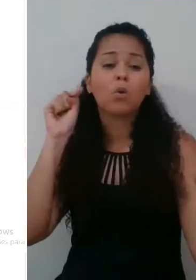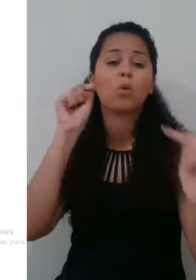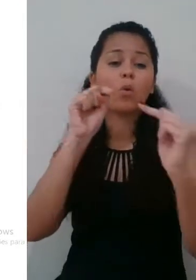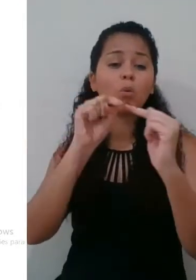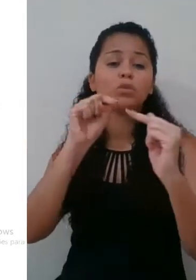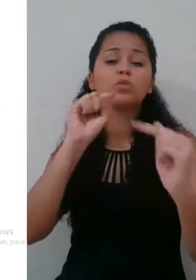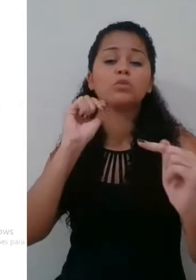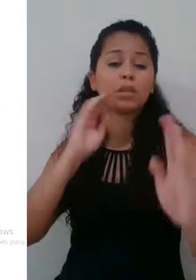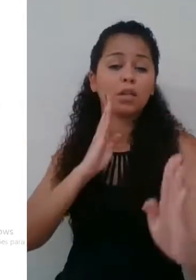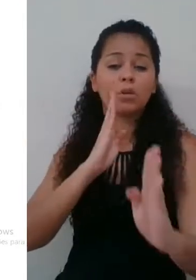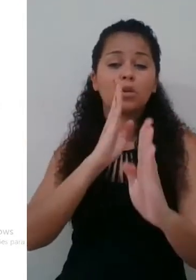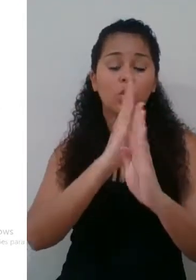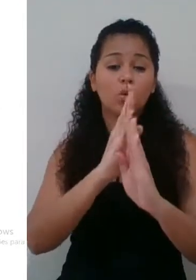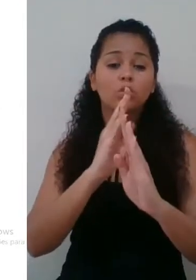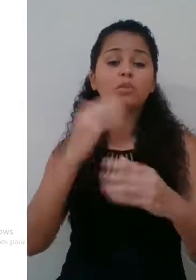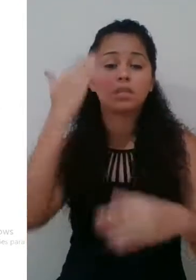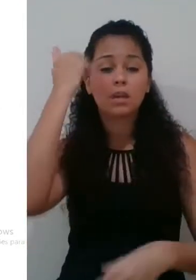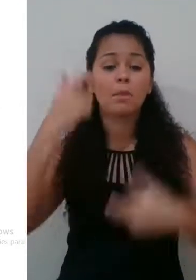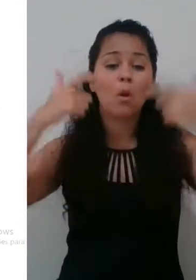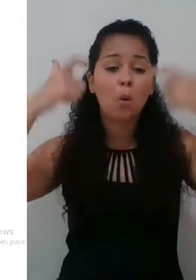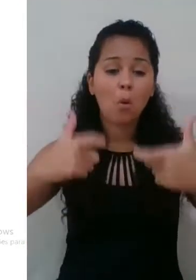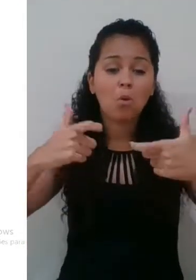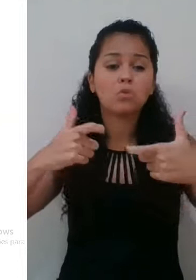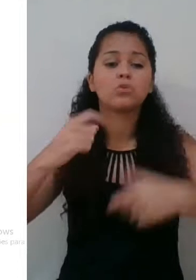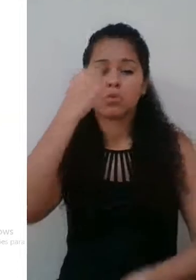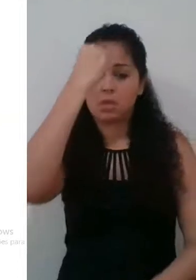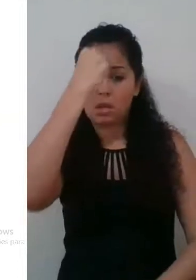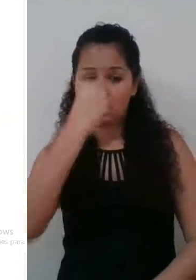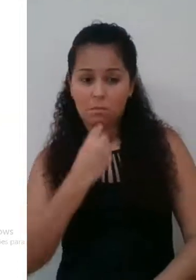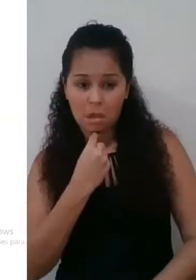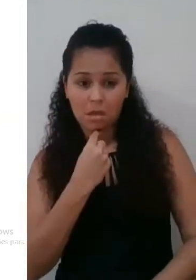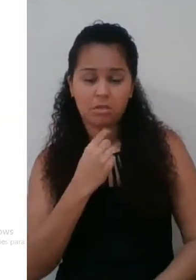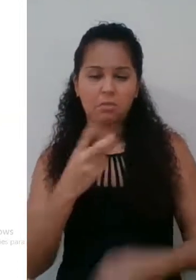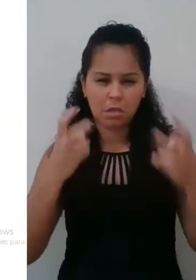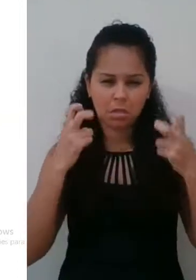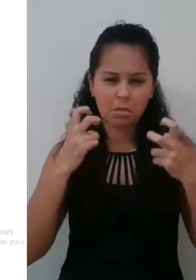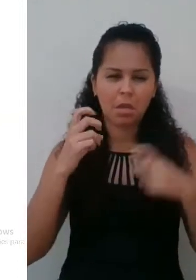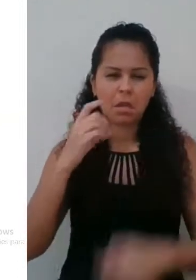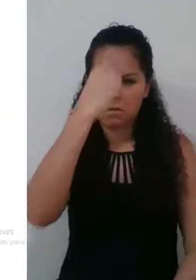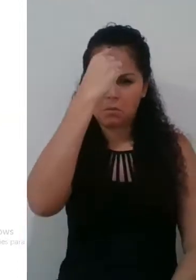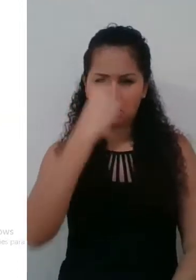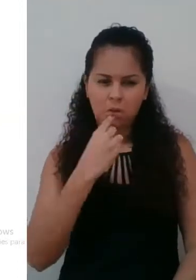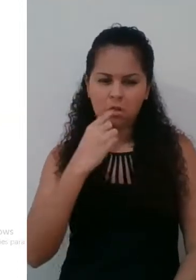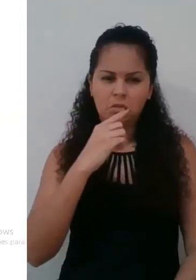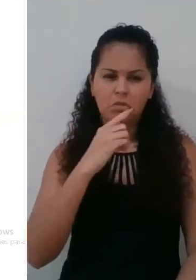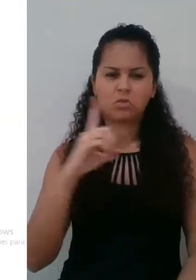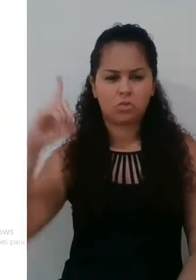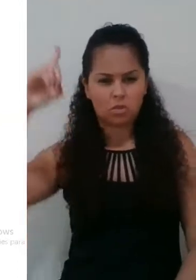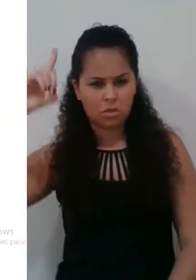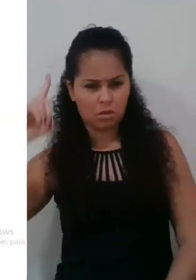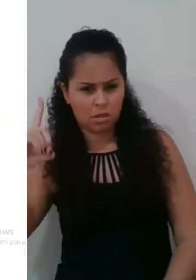posição da imagem. Então a gente pode ver que a imagem é uma imagem direita, certo? É uma imagem direita, porque está de